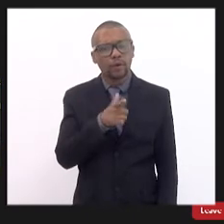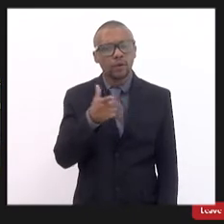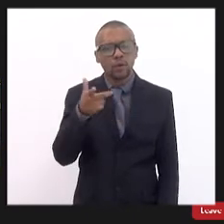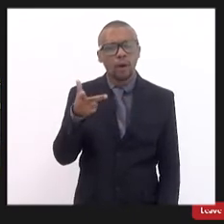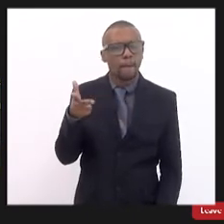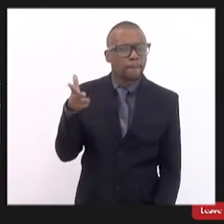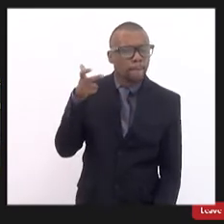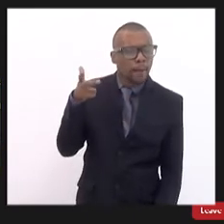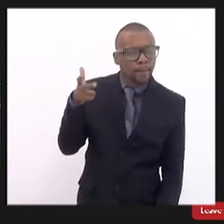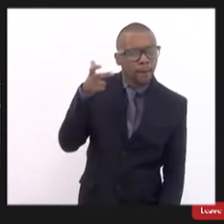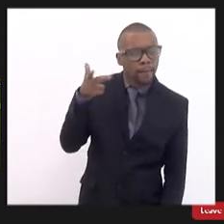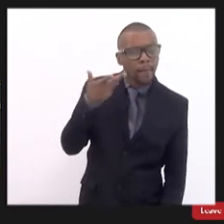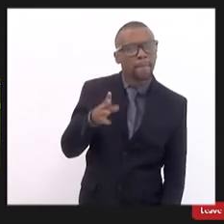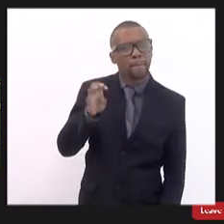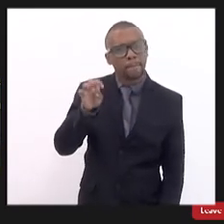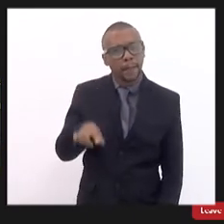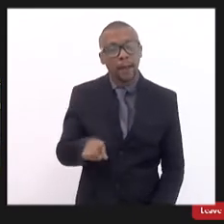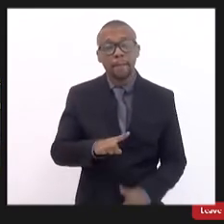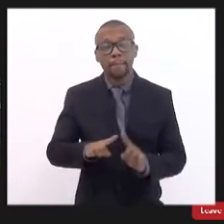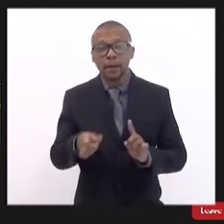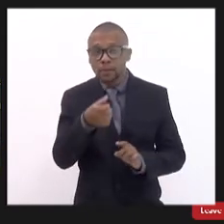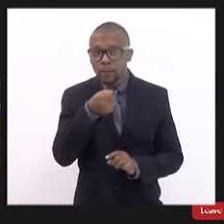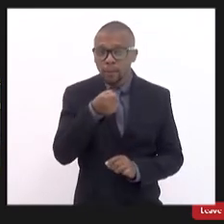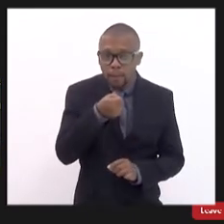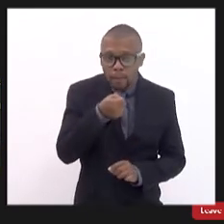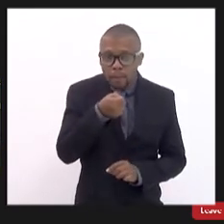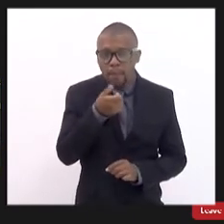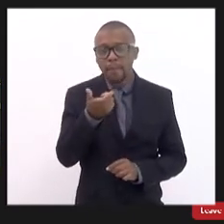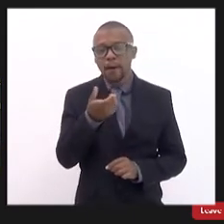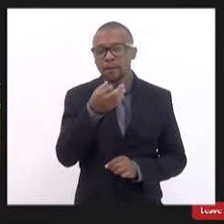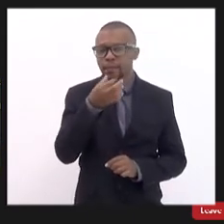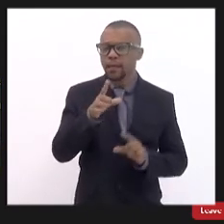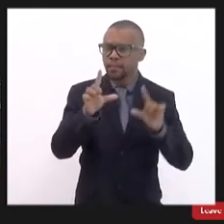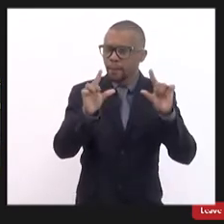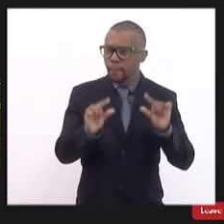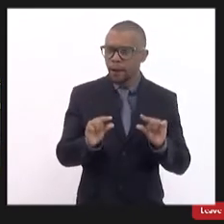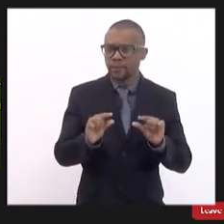se ficou mais longe do microfone ou se desligou o microfone dele, estava captando pelo seu.